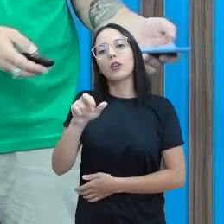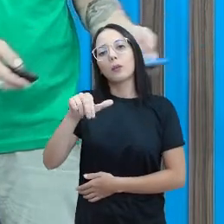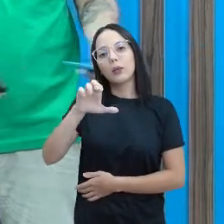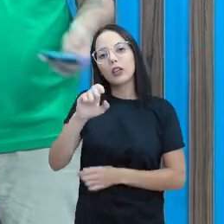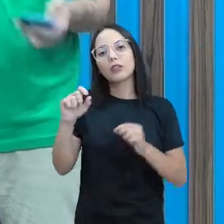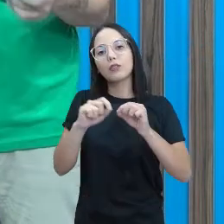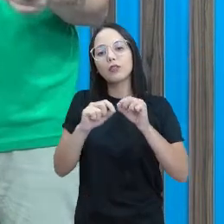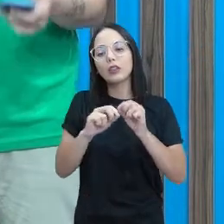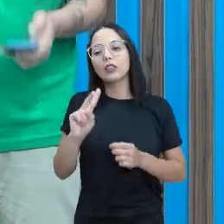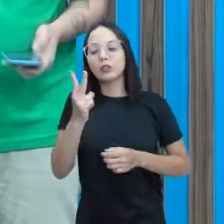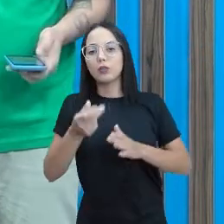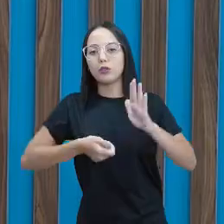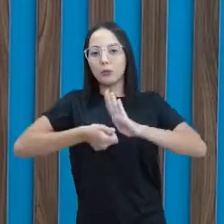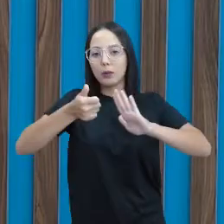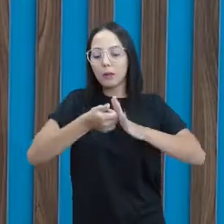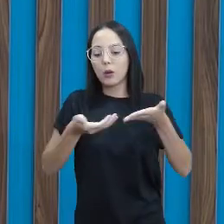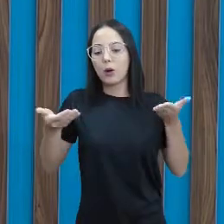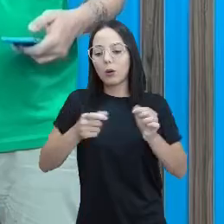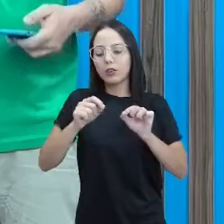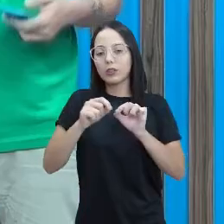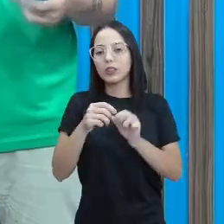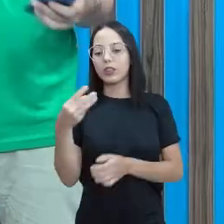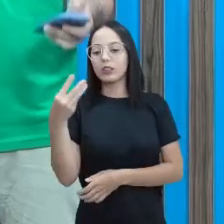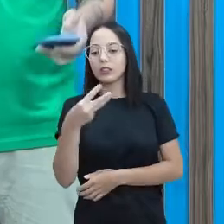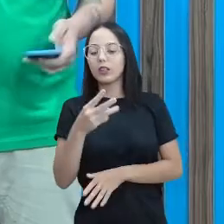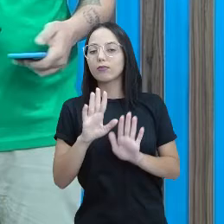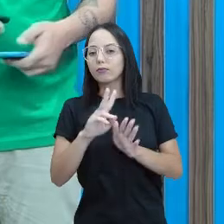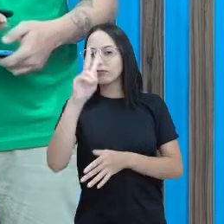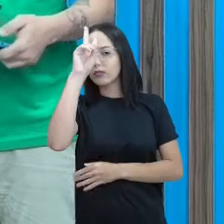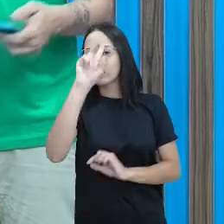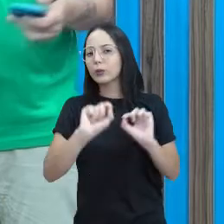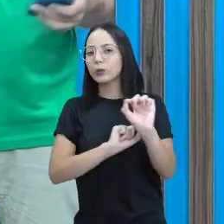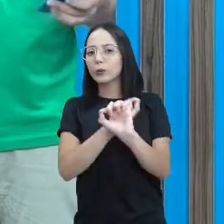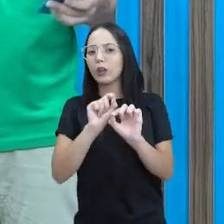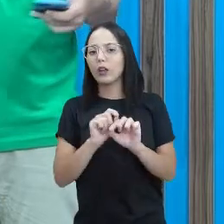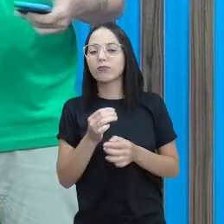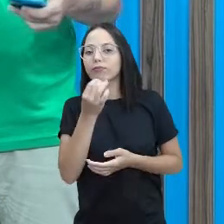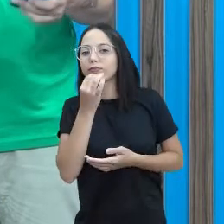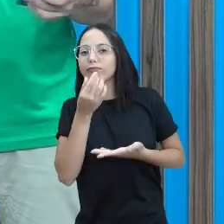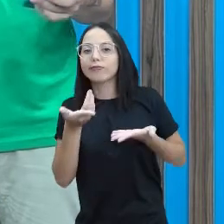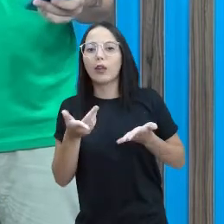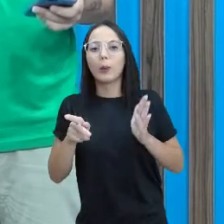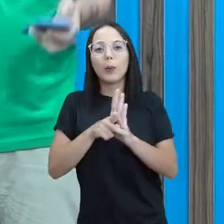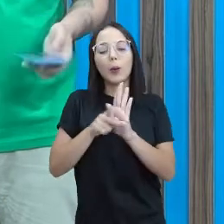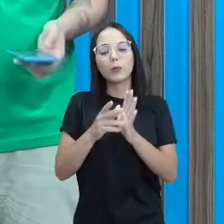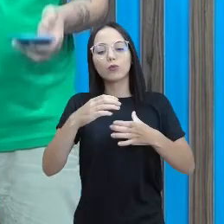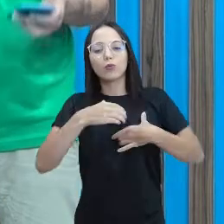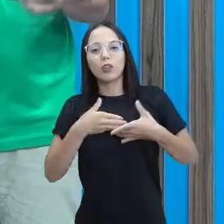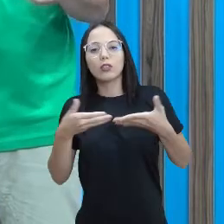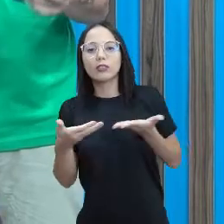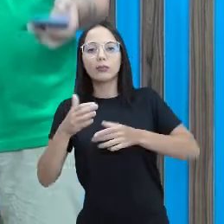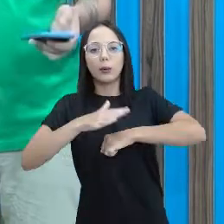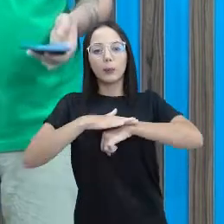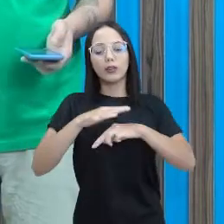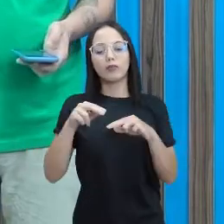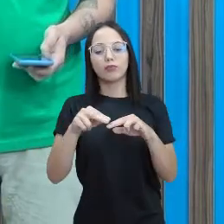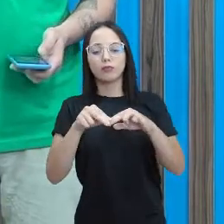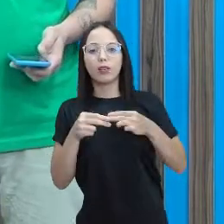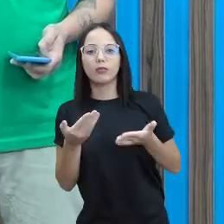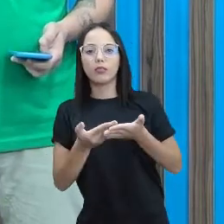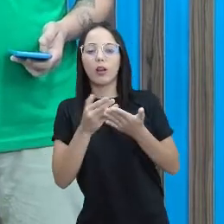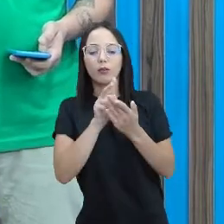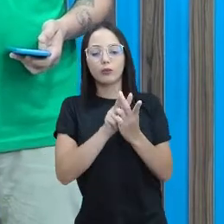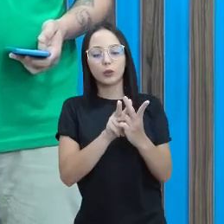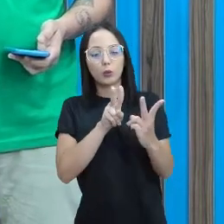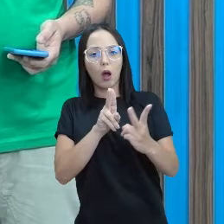primeiras aulas, tá certo? A gente vai fazer essa terceira. E lembrando que a gente tem esse formato nesse momento da aula digital. Se você